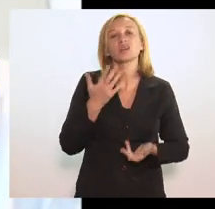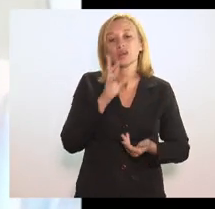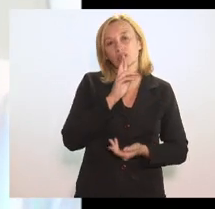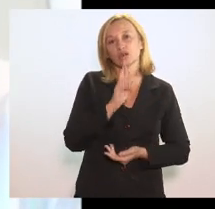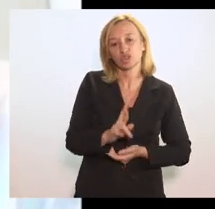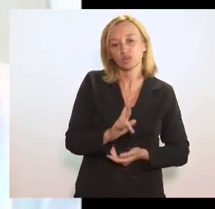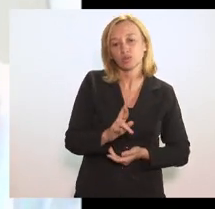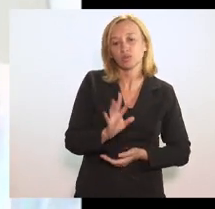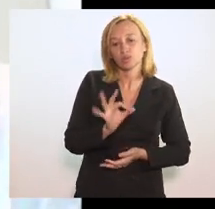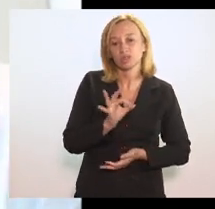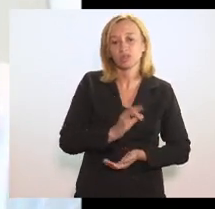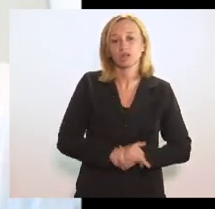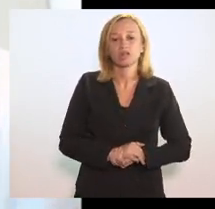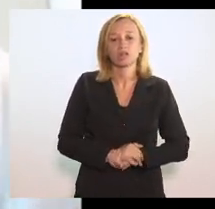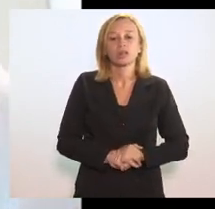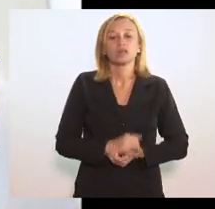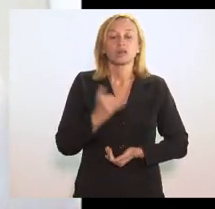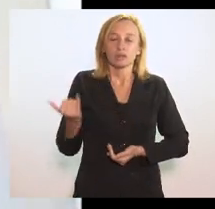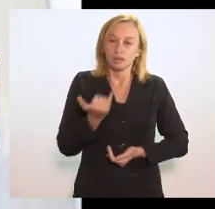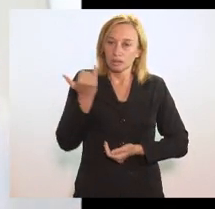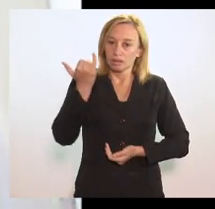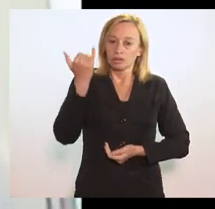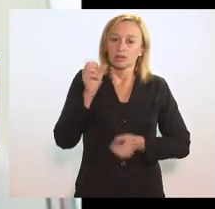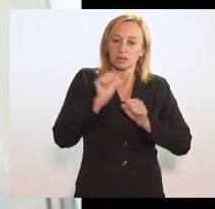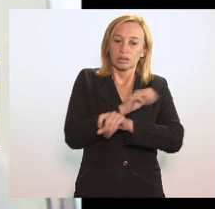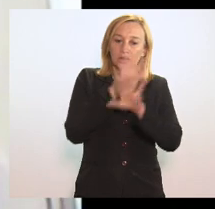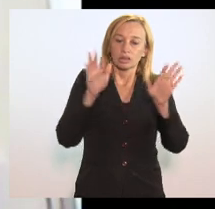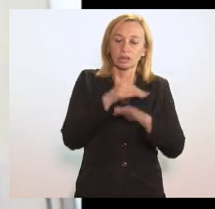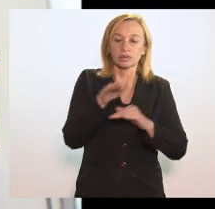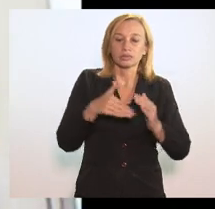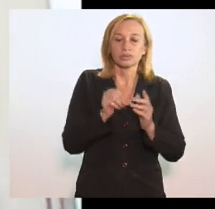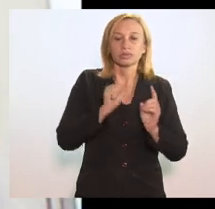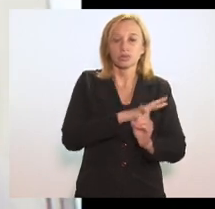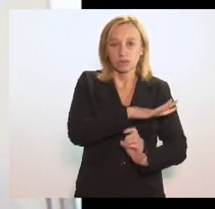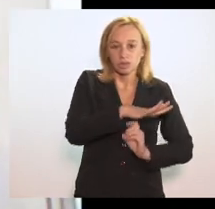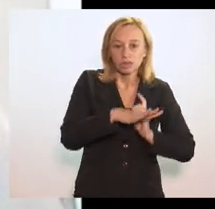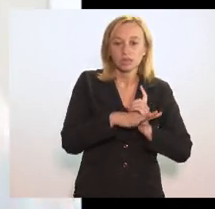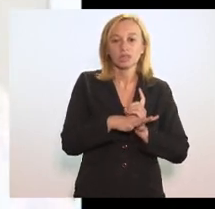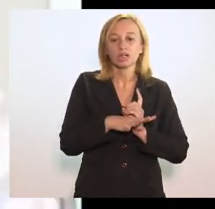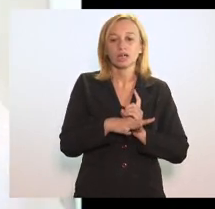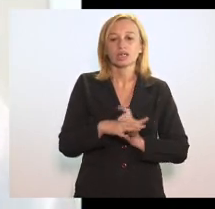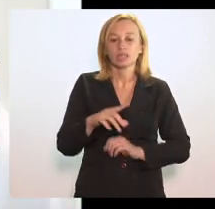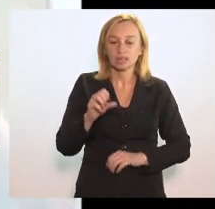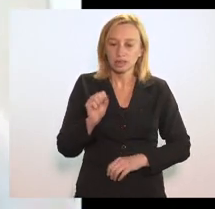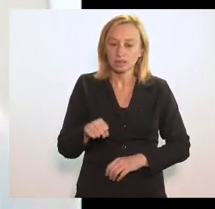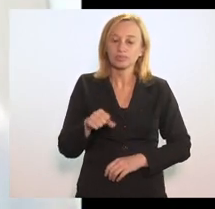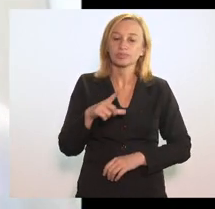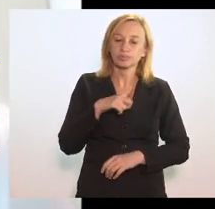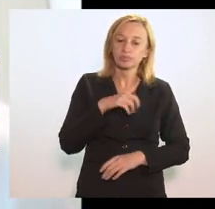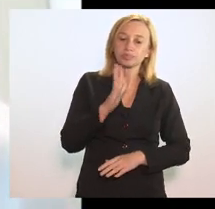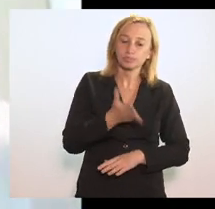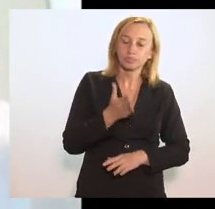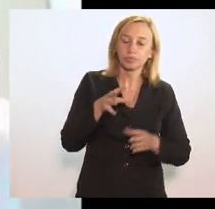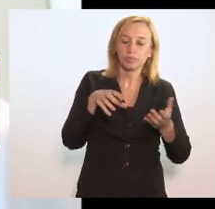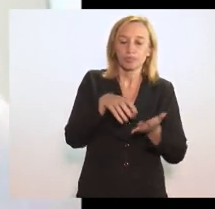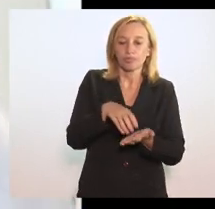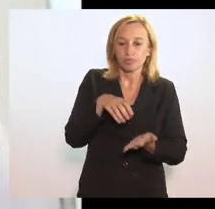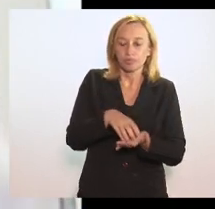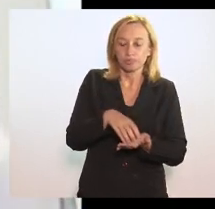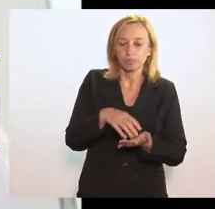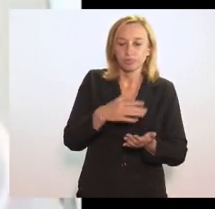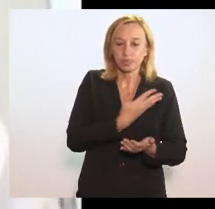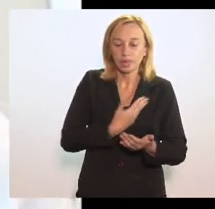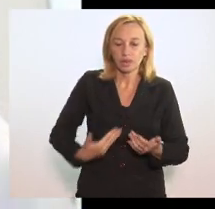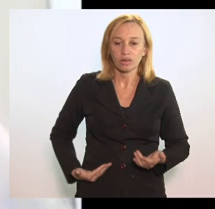resposta que é importante, está clara para toda a sociedade. Se já há um órgão definido sobre isso pelo governo,